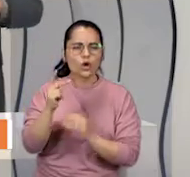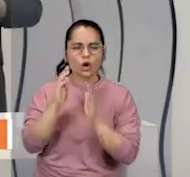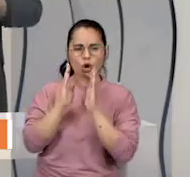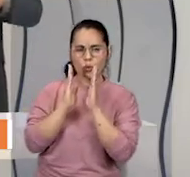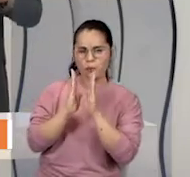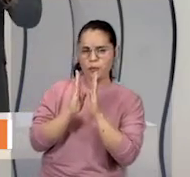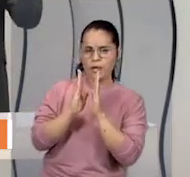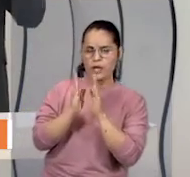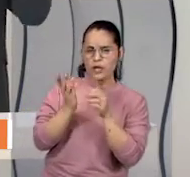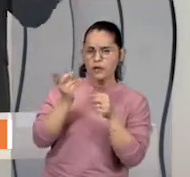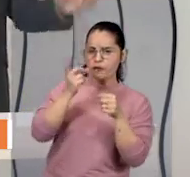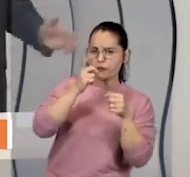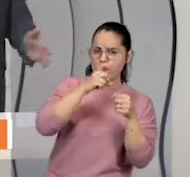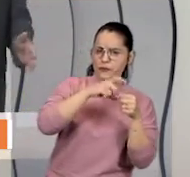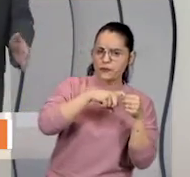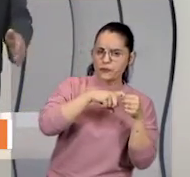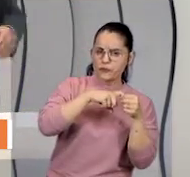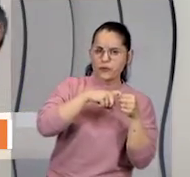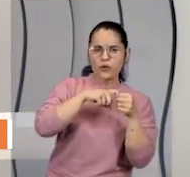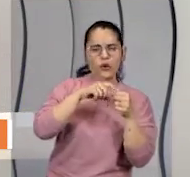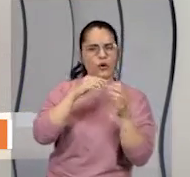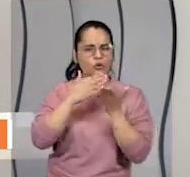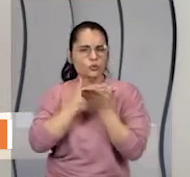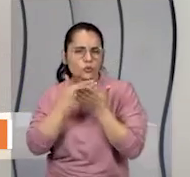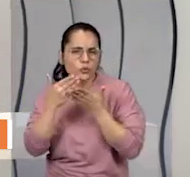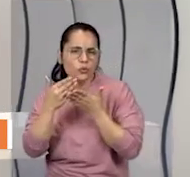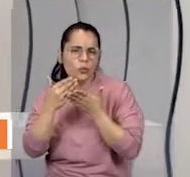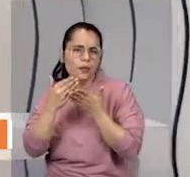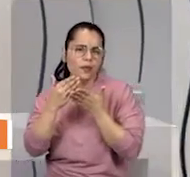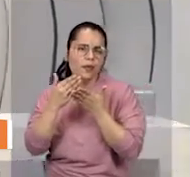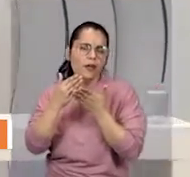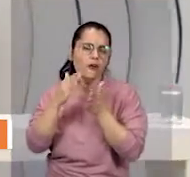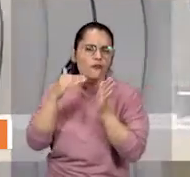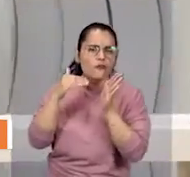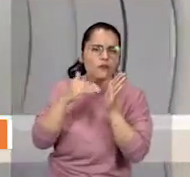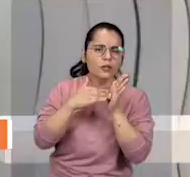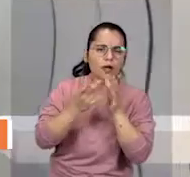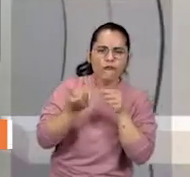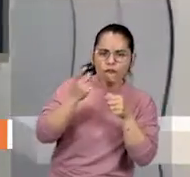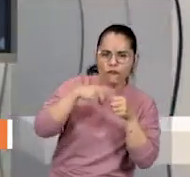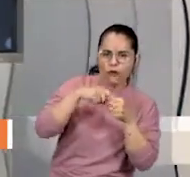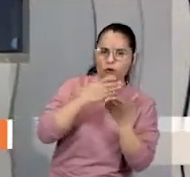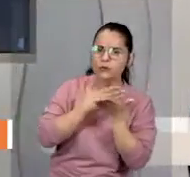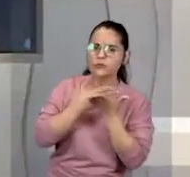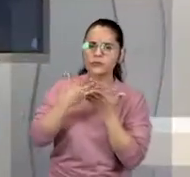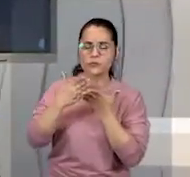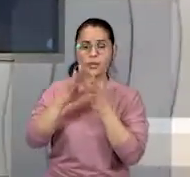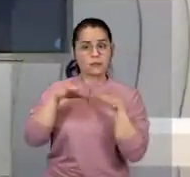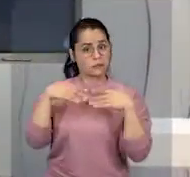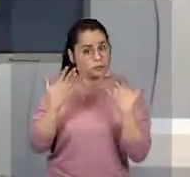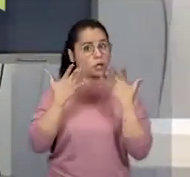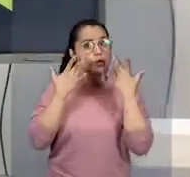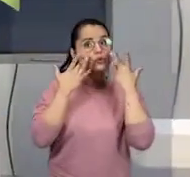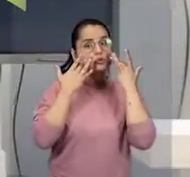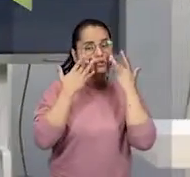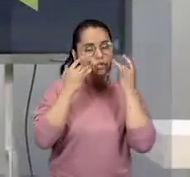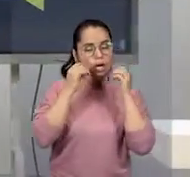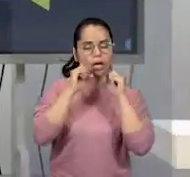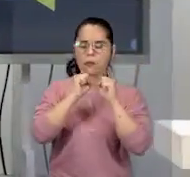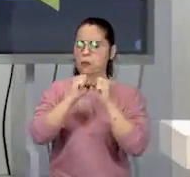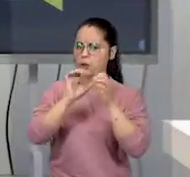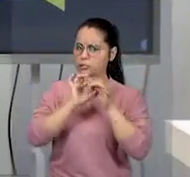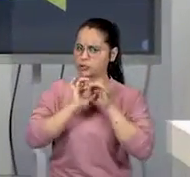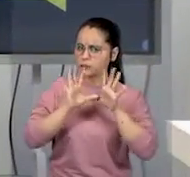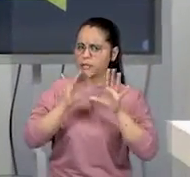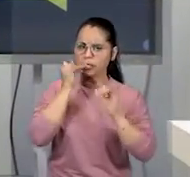ir para o final, voltar para o começo. Então, no teatro, o enredo pode ter essa liberdade